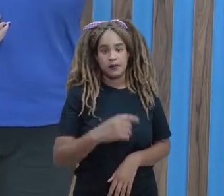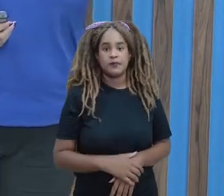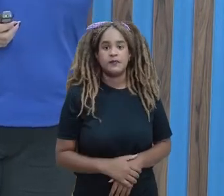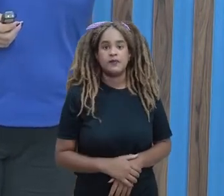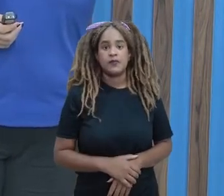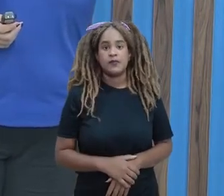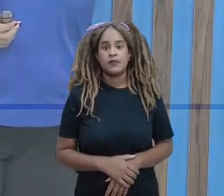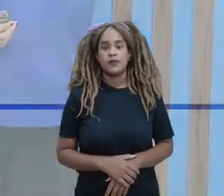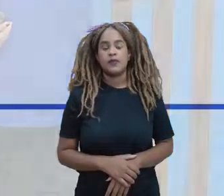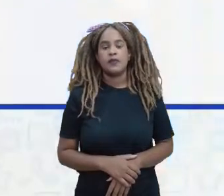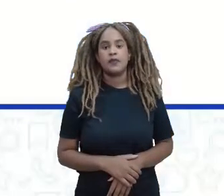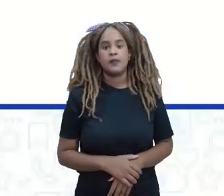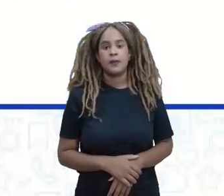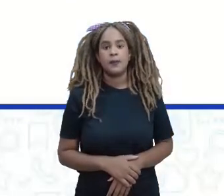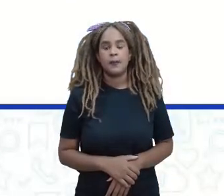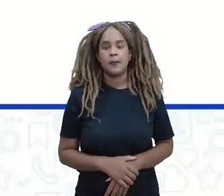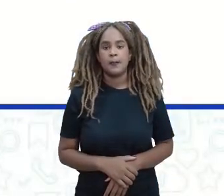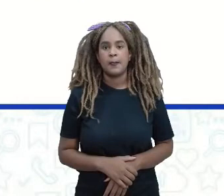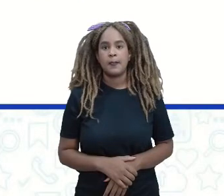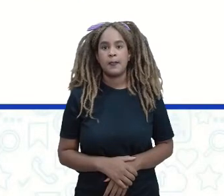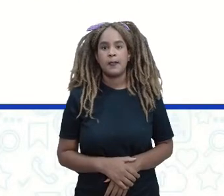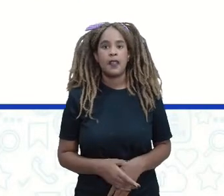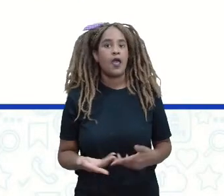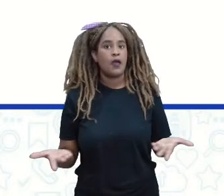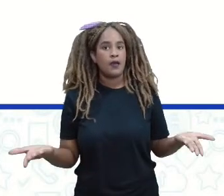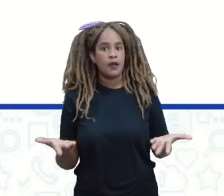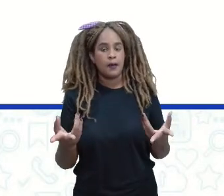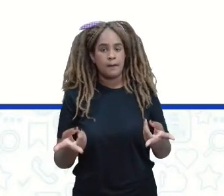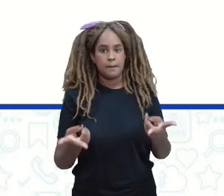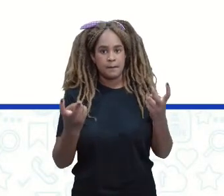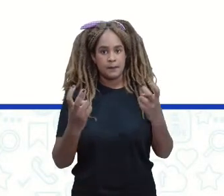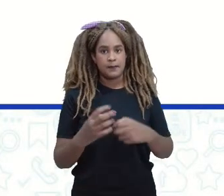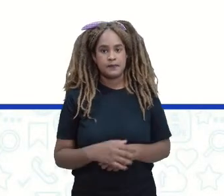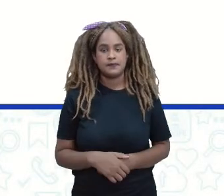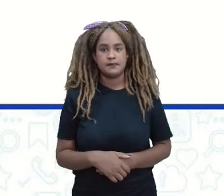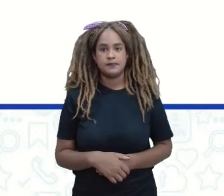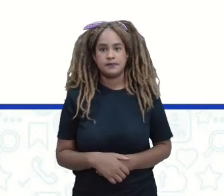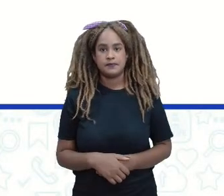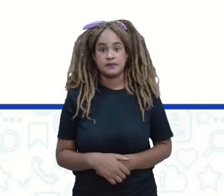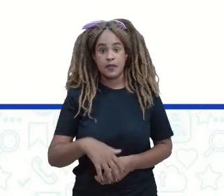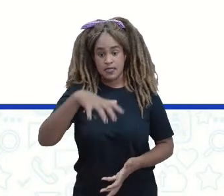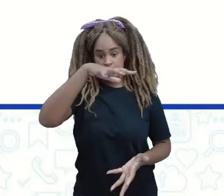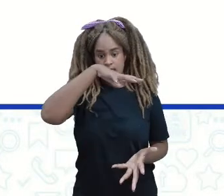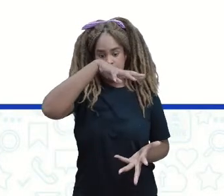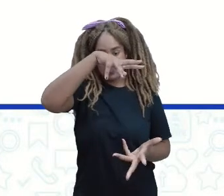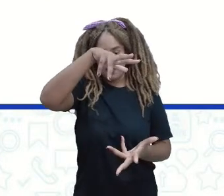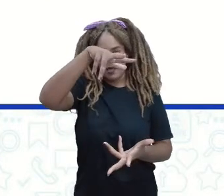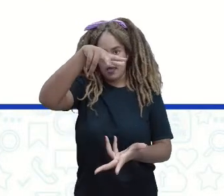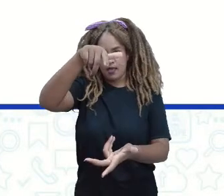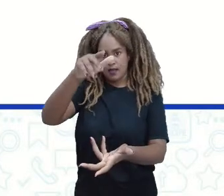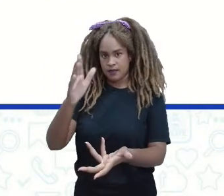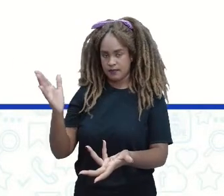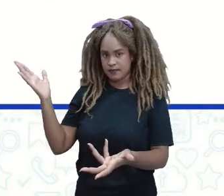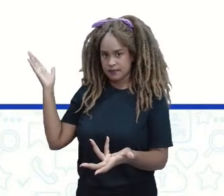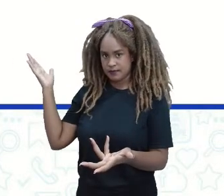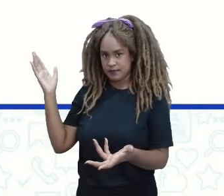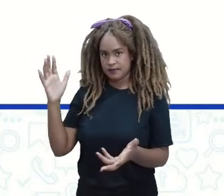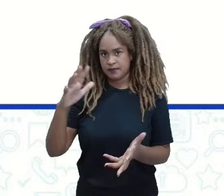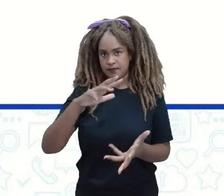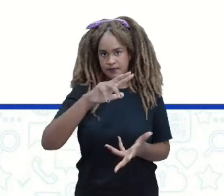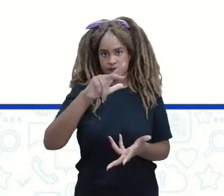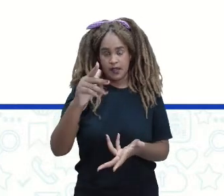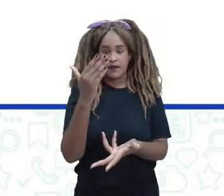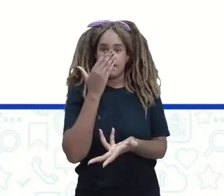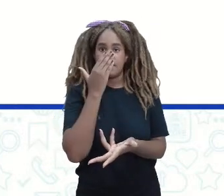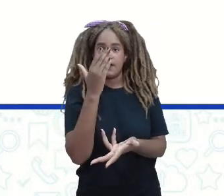aí, por favor, dedinho de novo. Vocês estão vendo que eu coloquei o planetinha Terra aí, né? E aí na